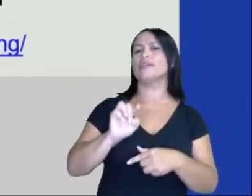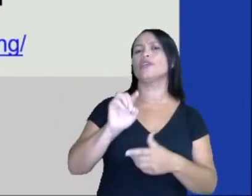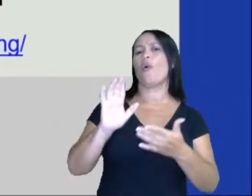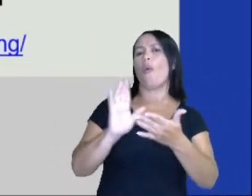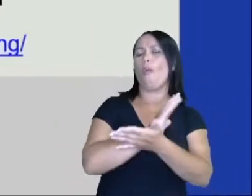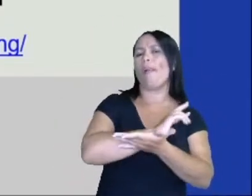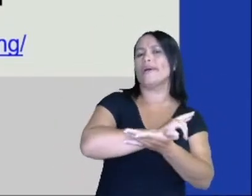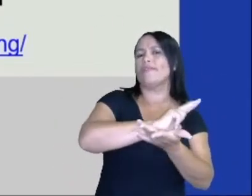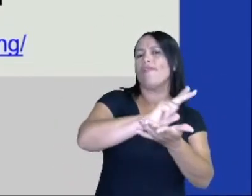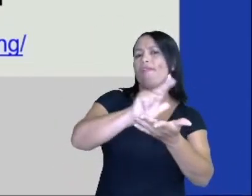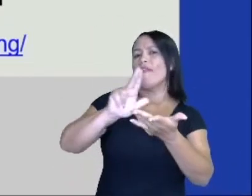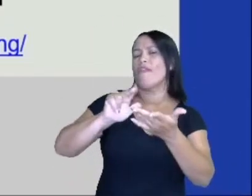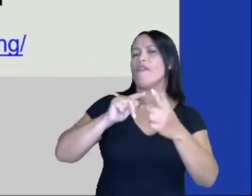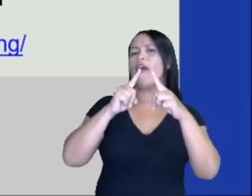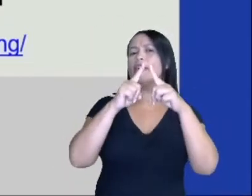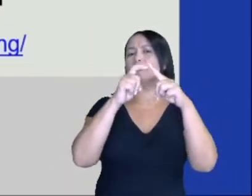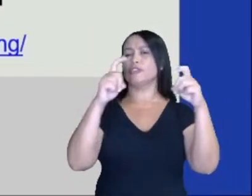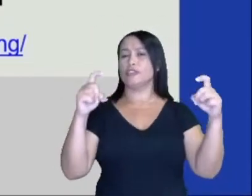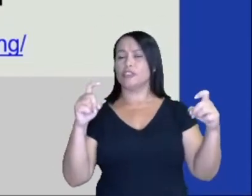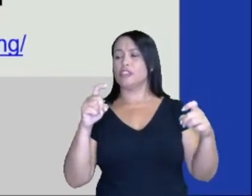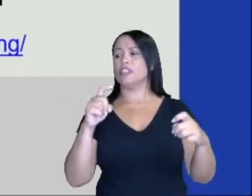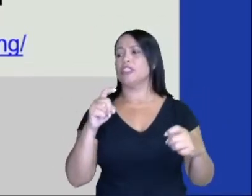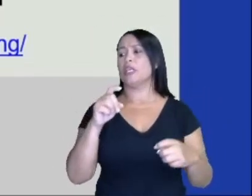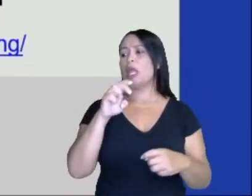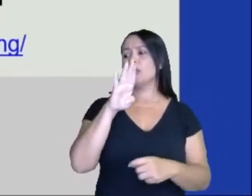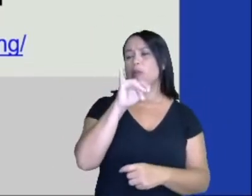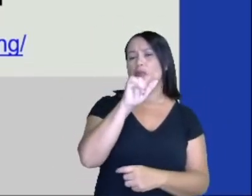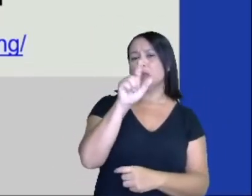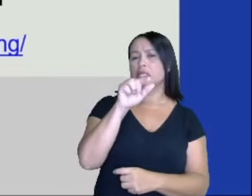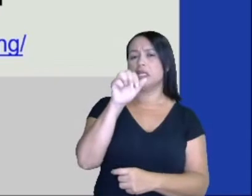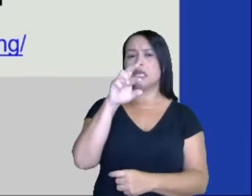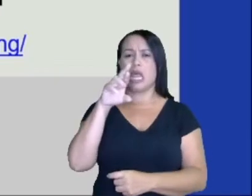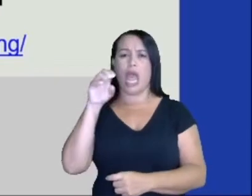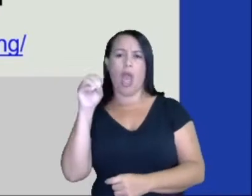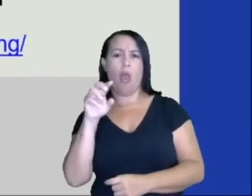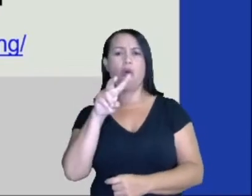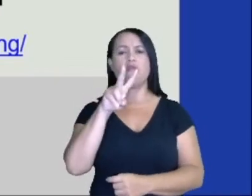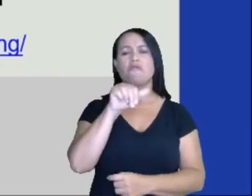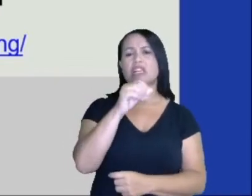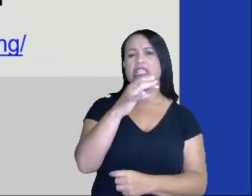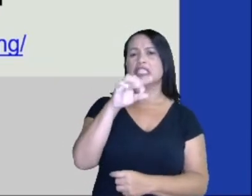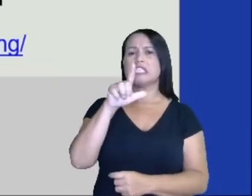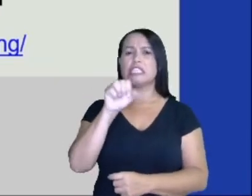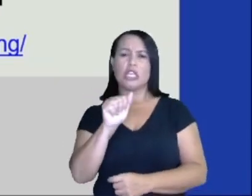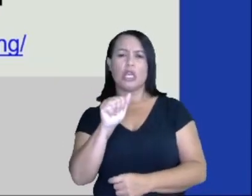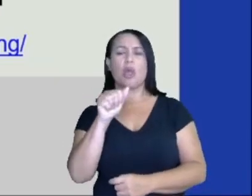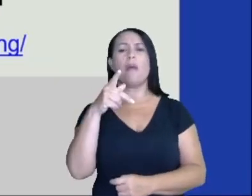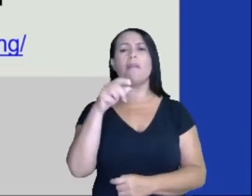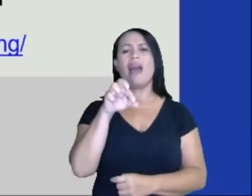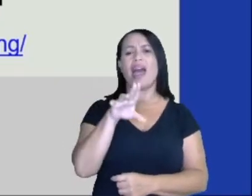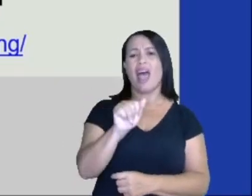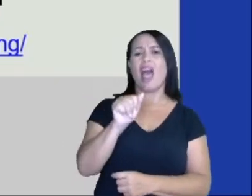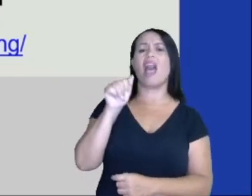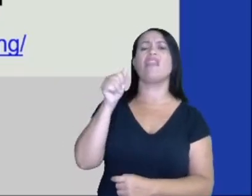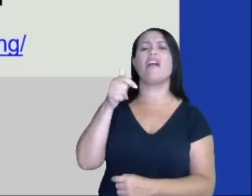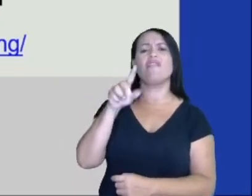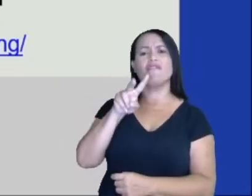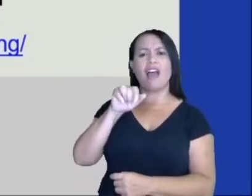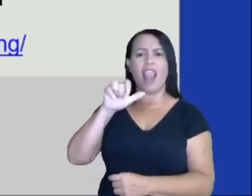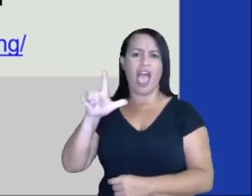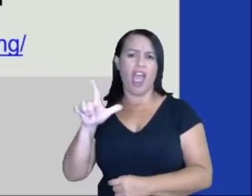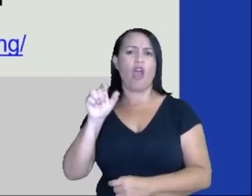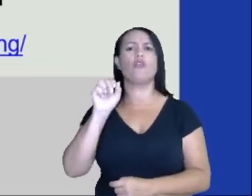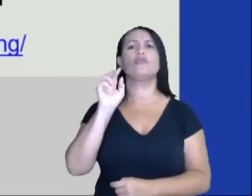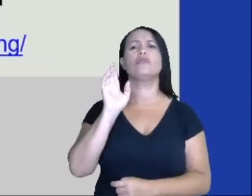com várias gírias. Tipo, bizarro, vacilo, parada, irado, valeu, já é,